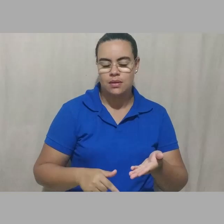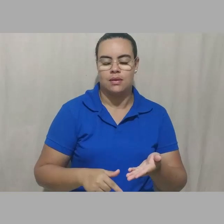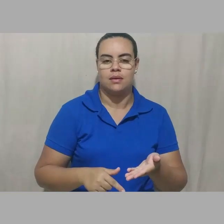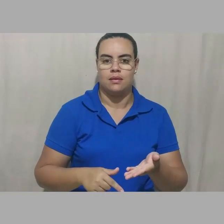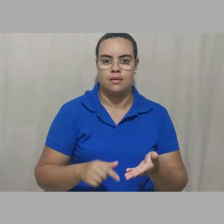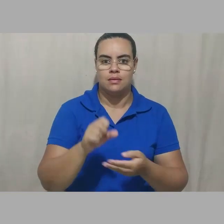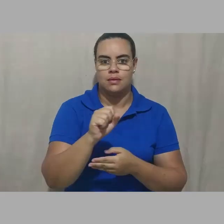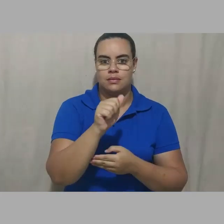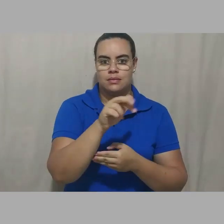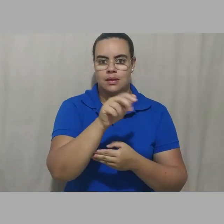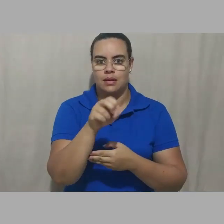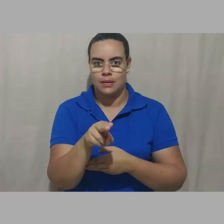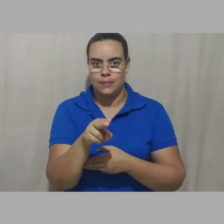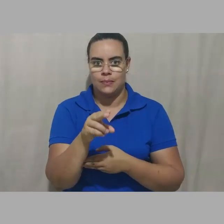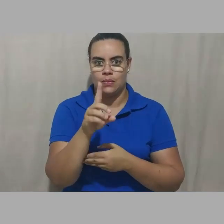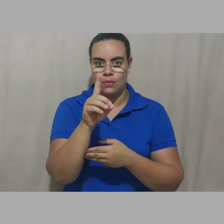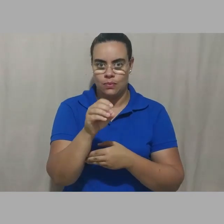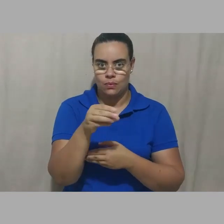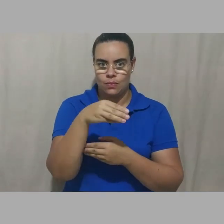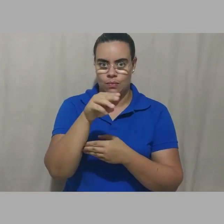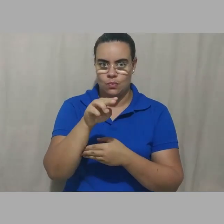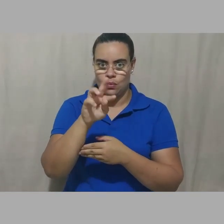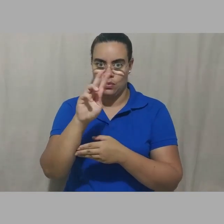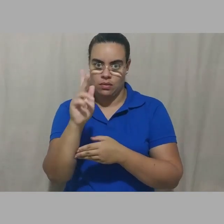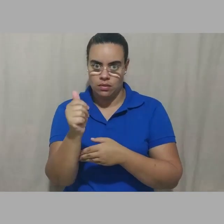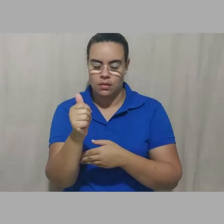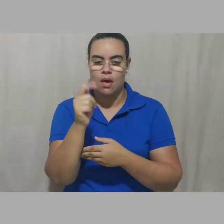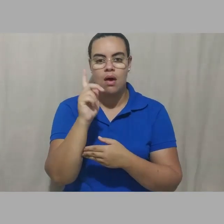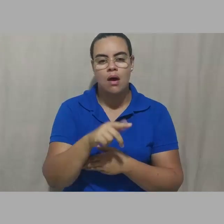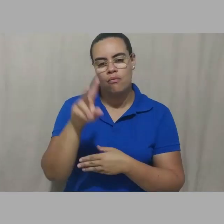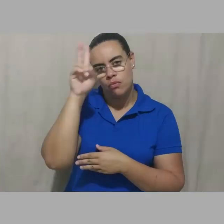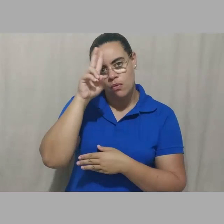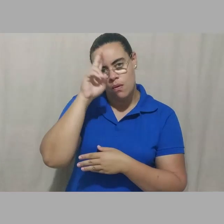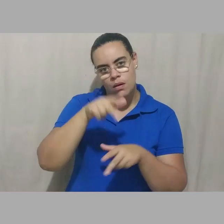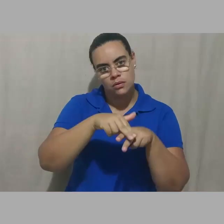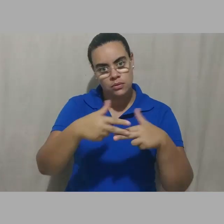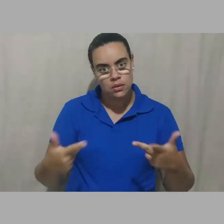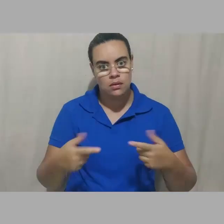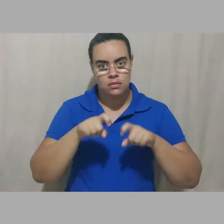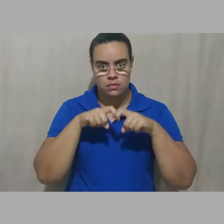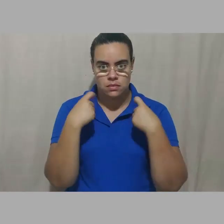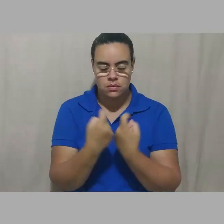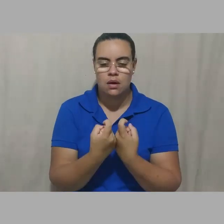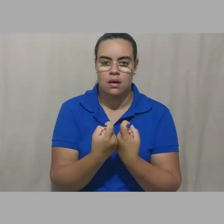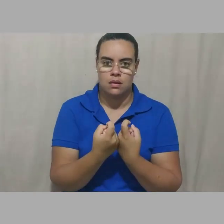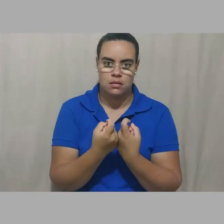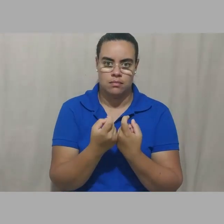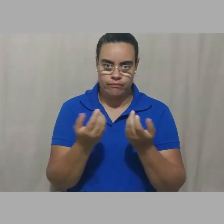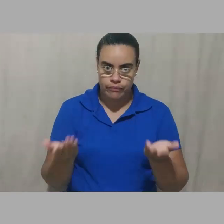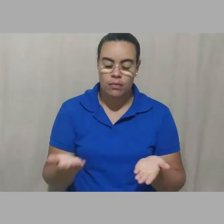Que é sobre história. História, gênero e sexualidade, uma perspectiva que transgrida essa